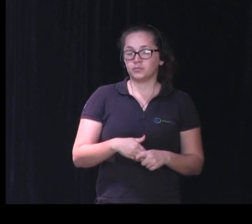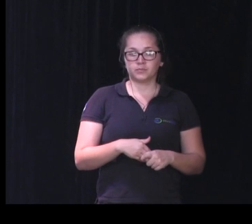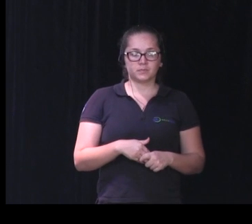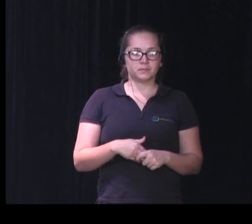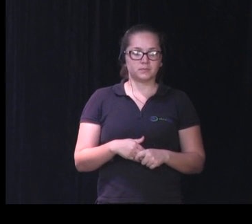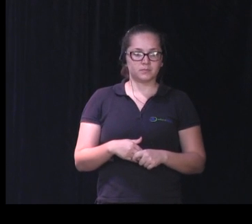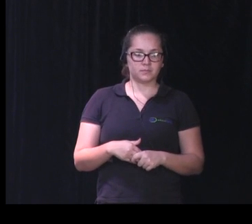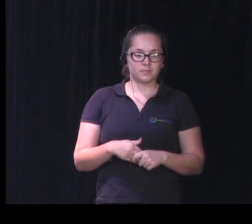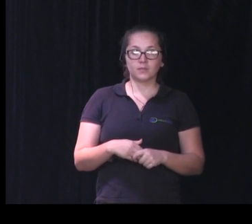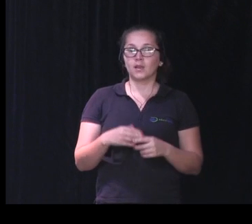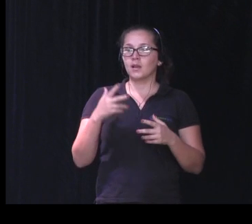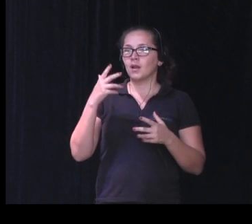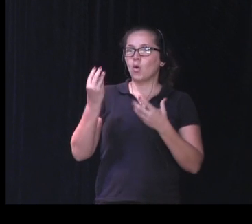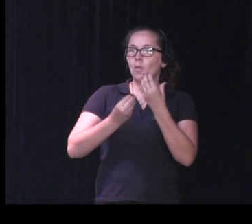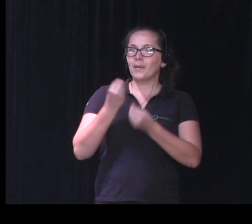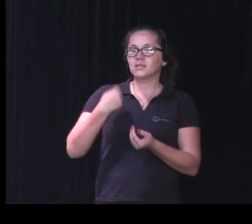mundo